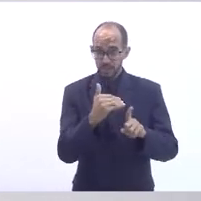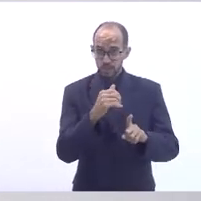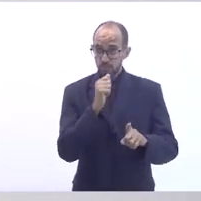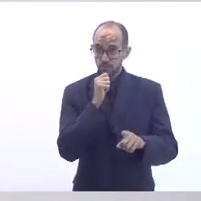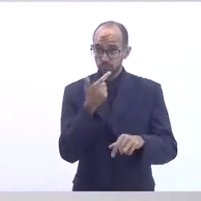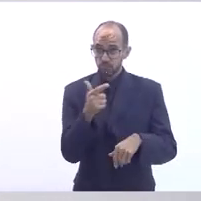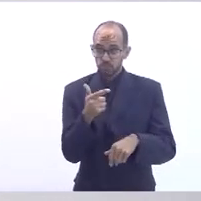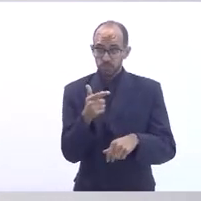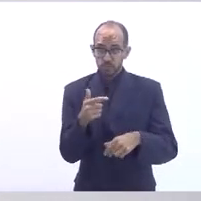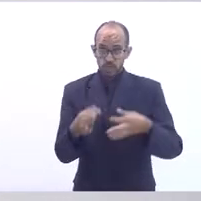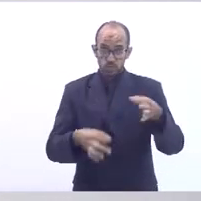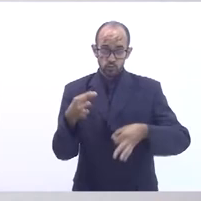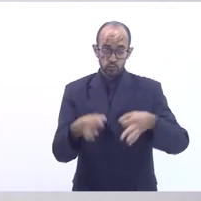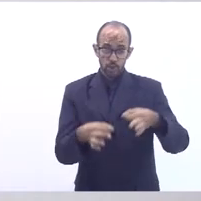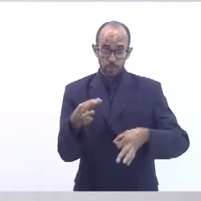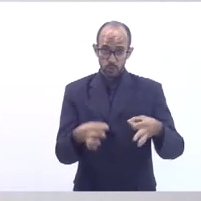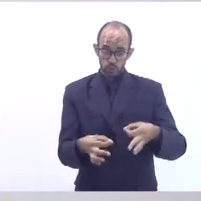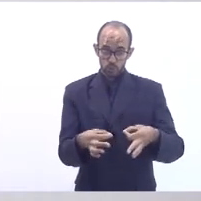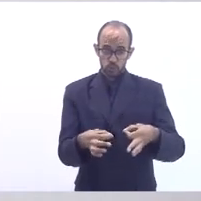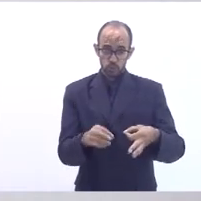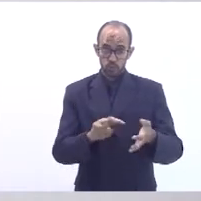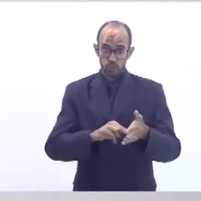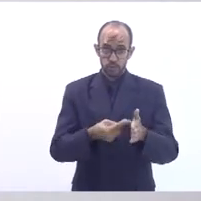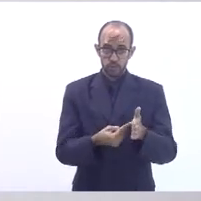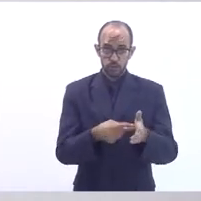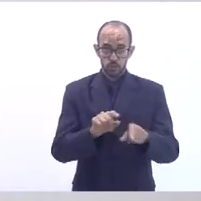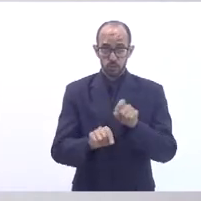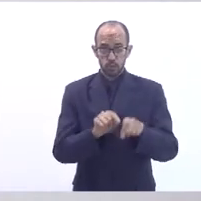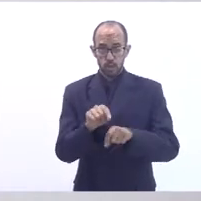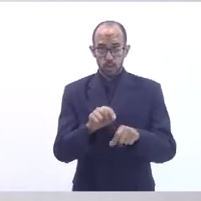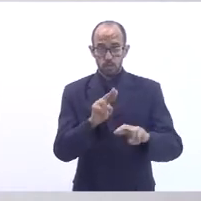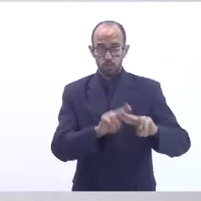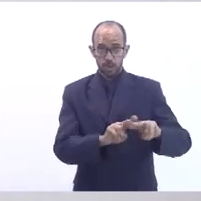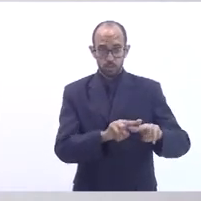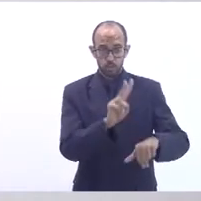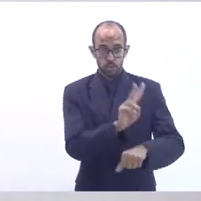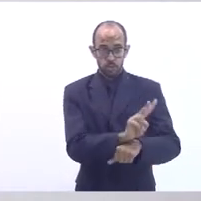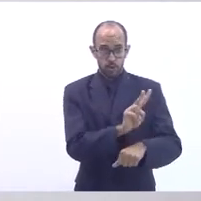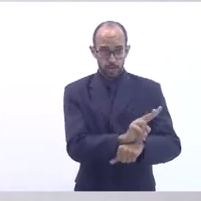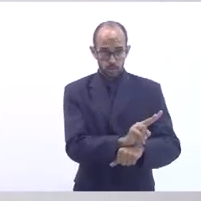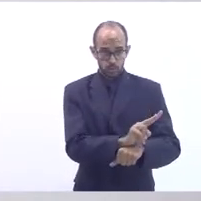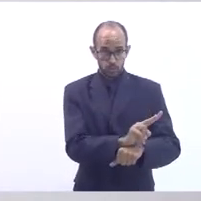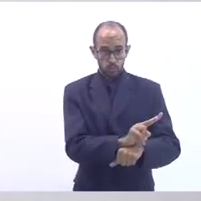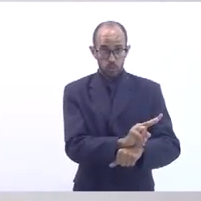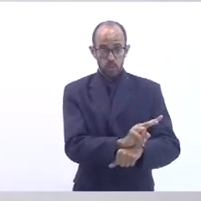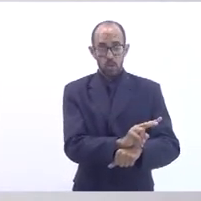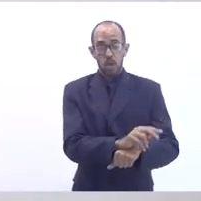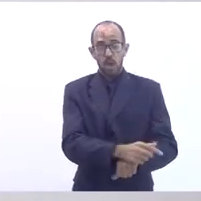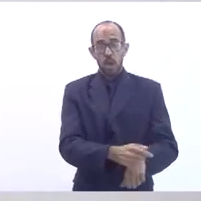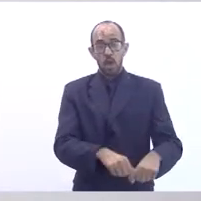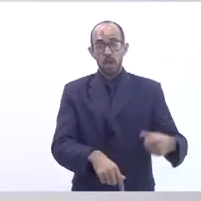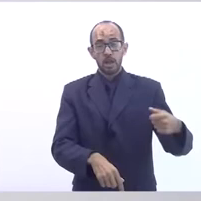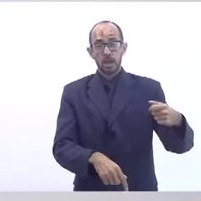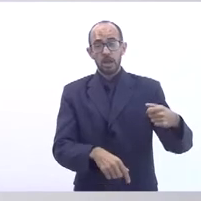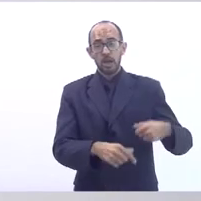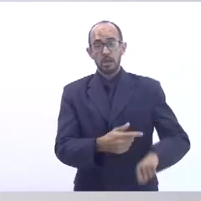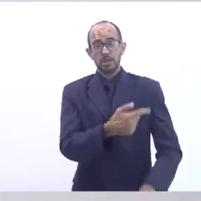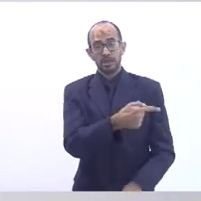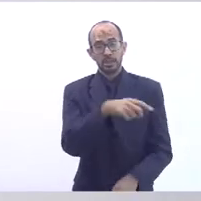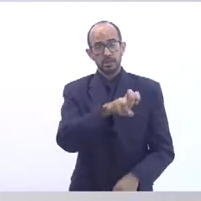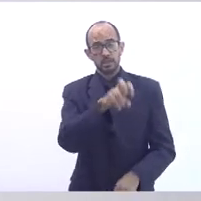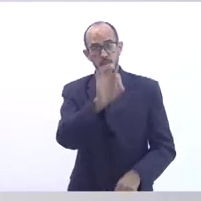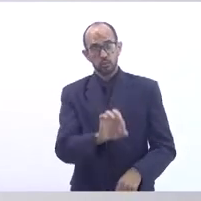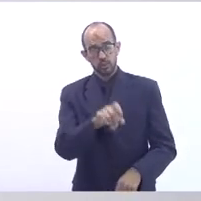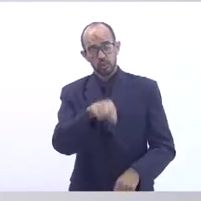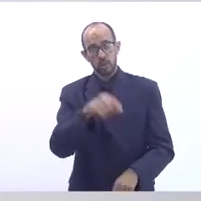sem a gente ter passado pelo julgamento ou seja estão presos provisoriamente três em cada quatro pesos é considerada preto